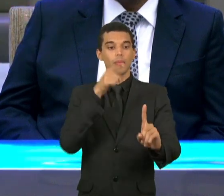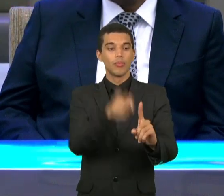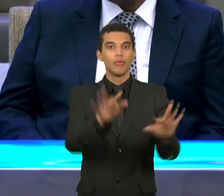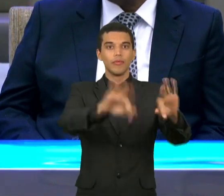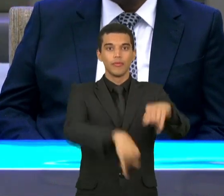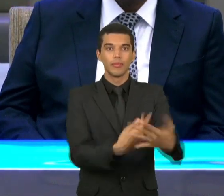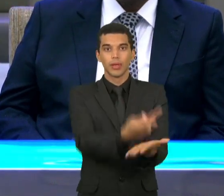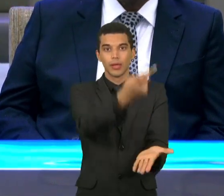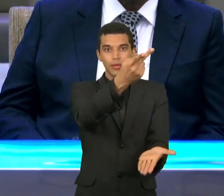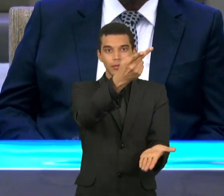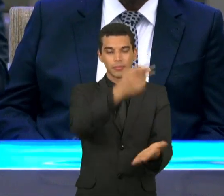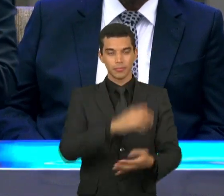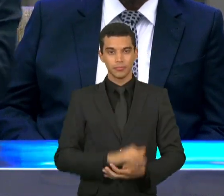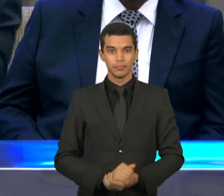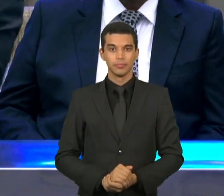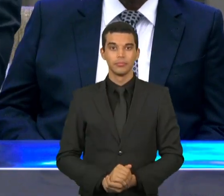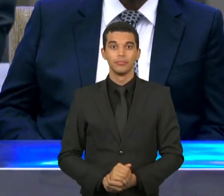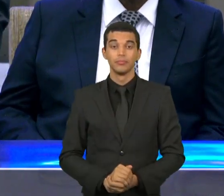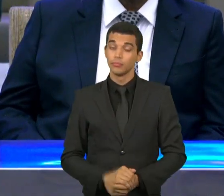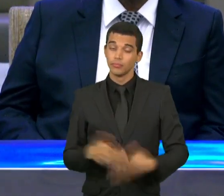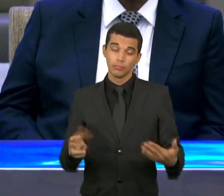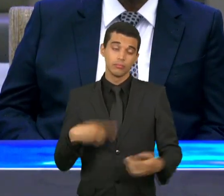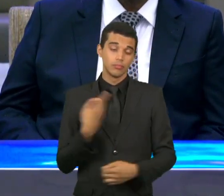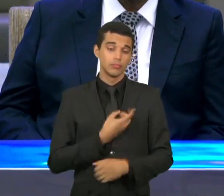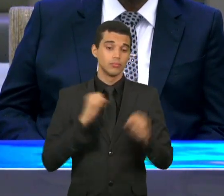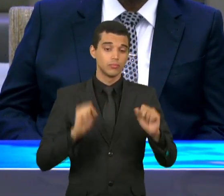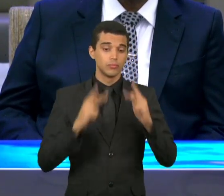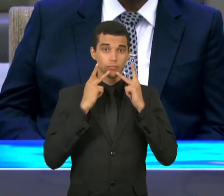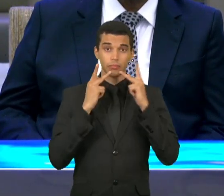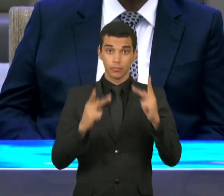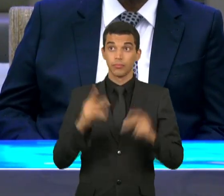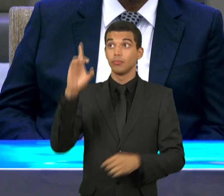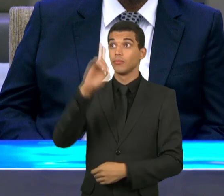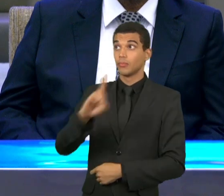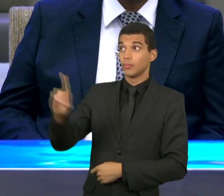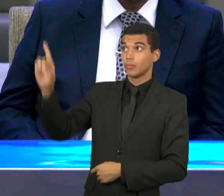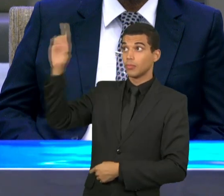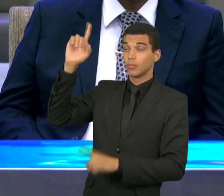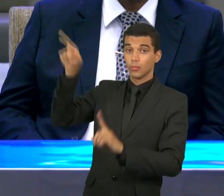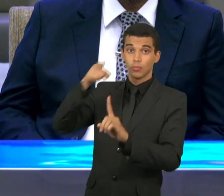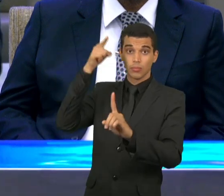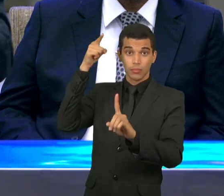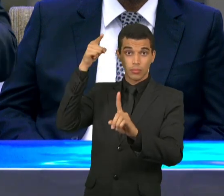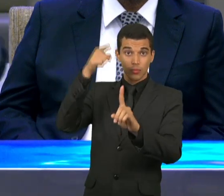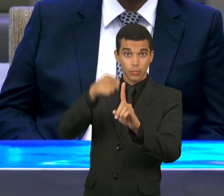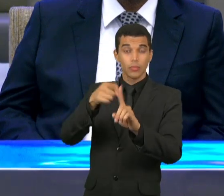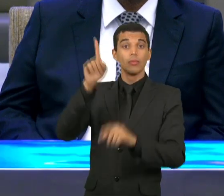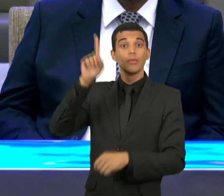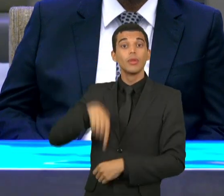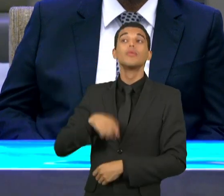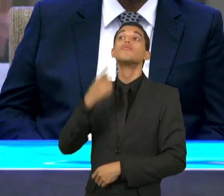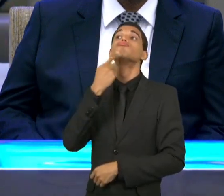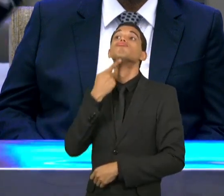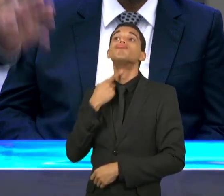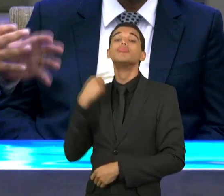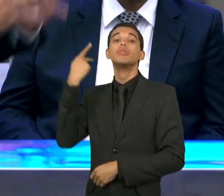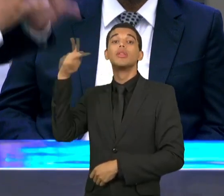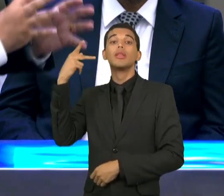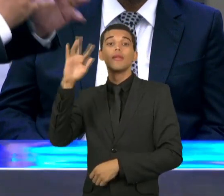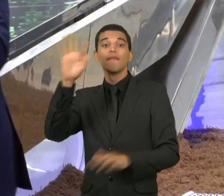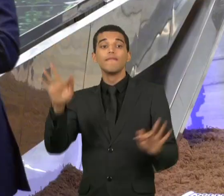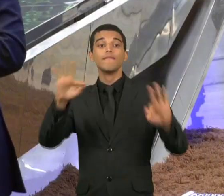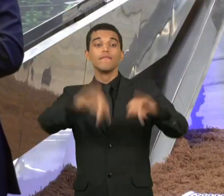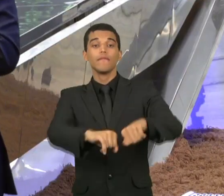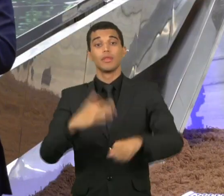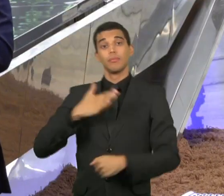finalidade. Então, a gente pode dizer que o propósito de Deus é a finalidade que ele tem para mim e